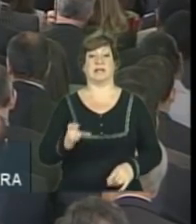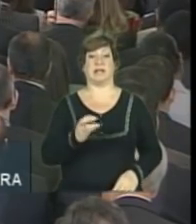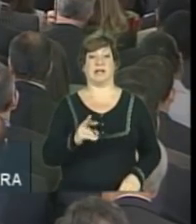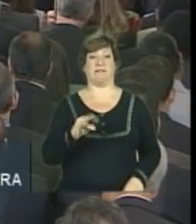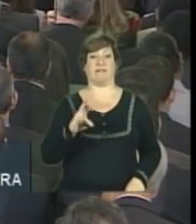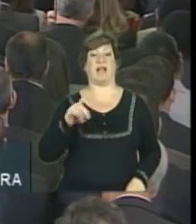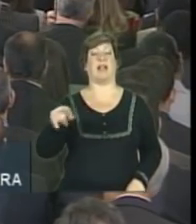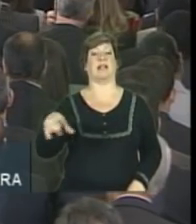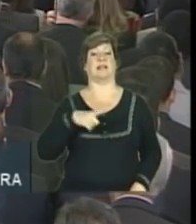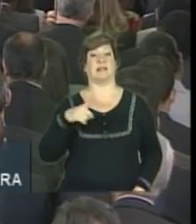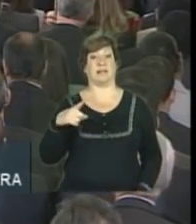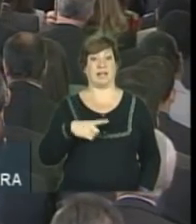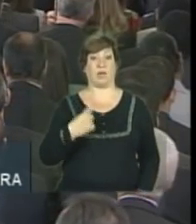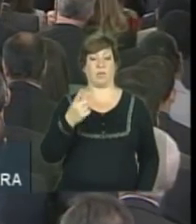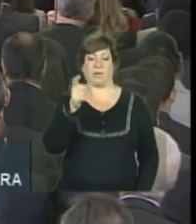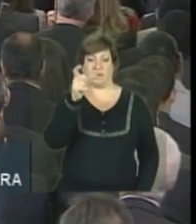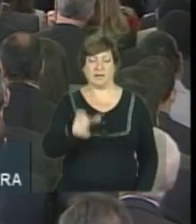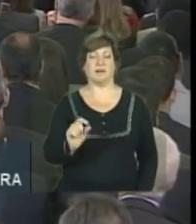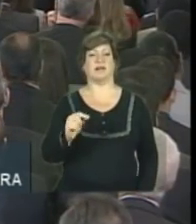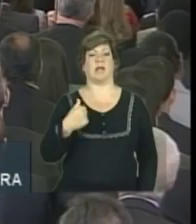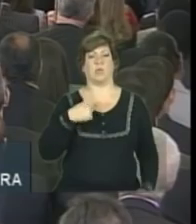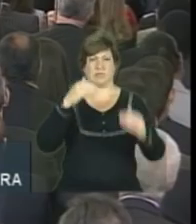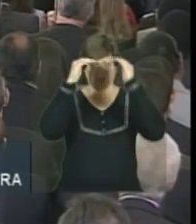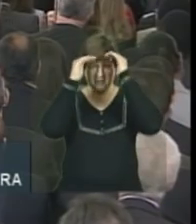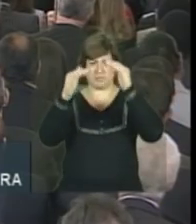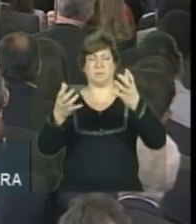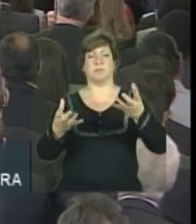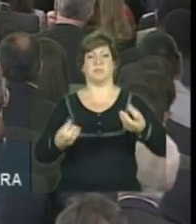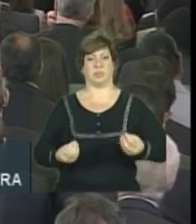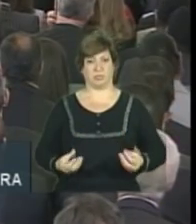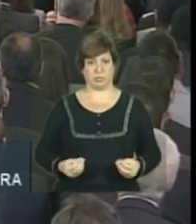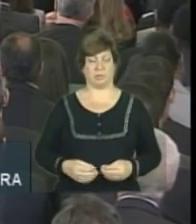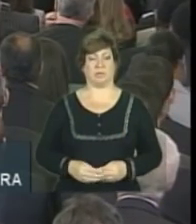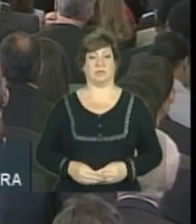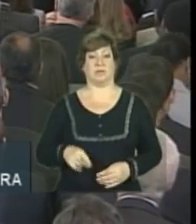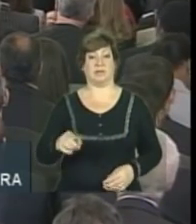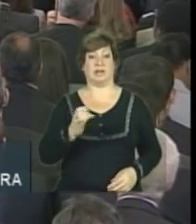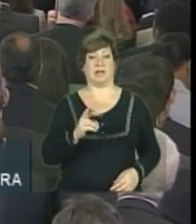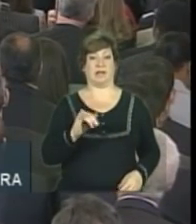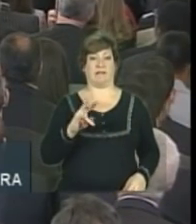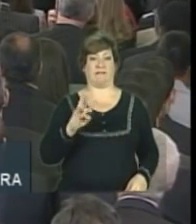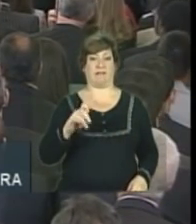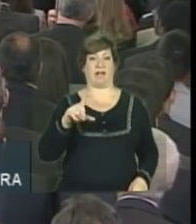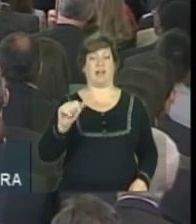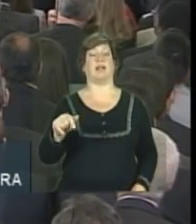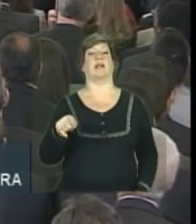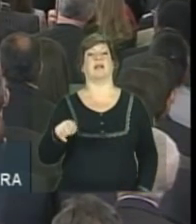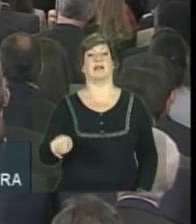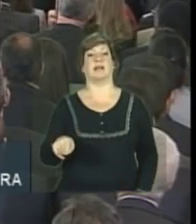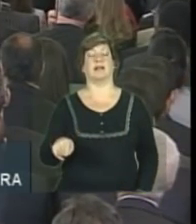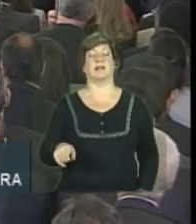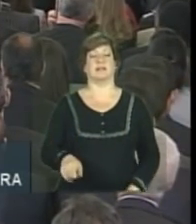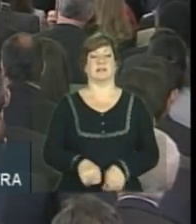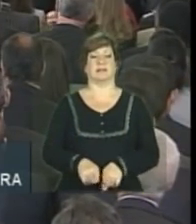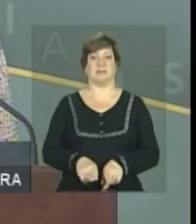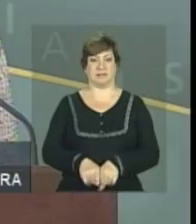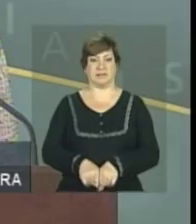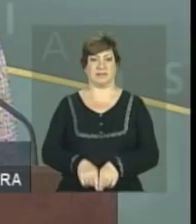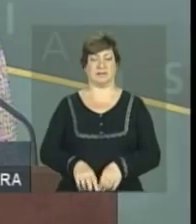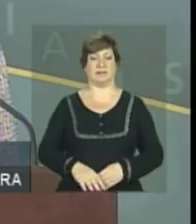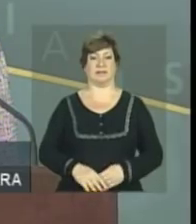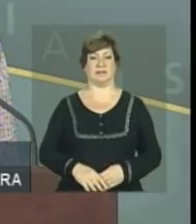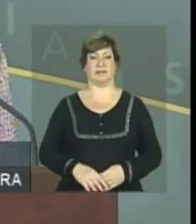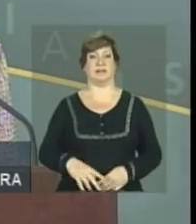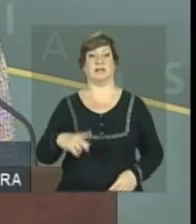uma característica que eu respeito muito. O Crivella, além